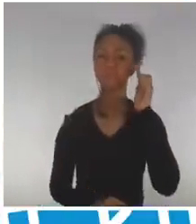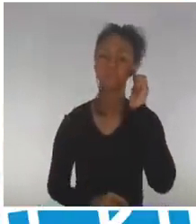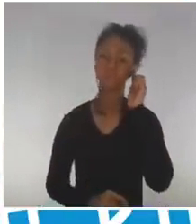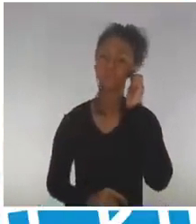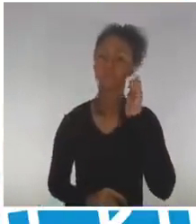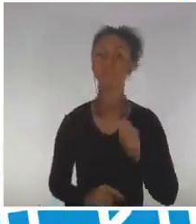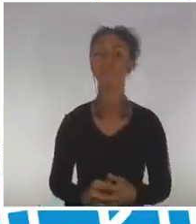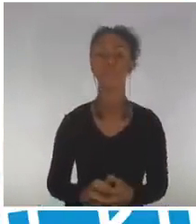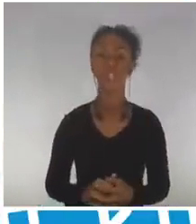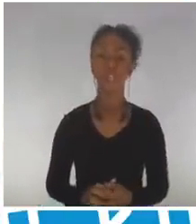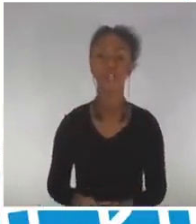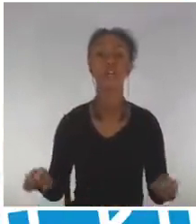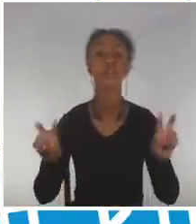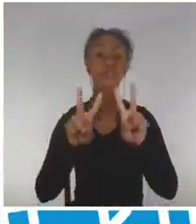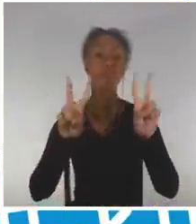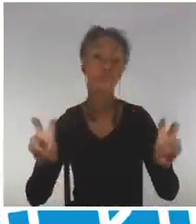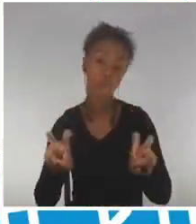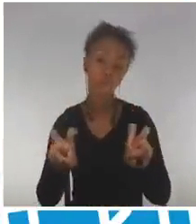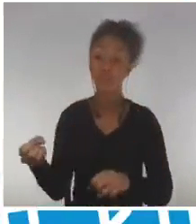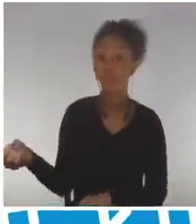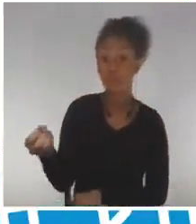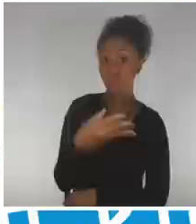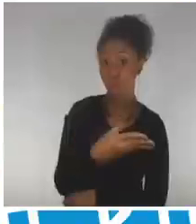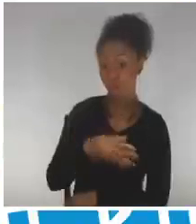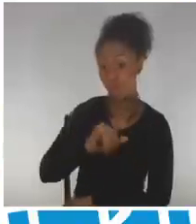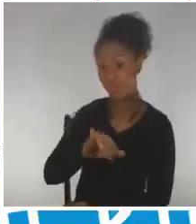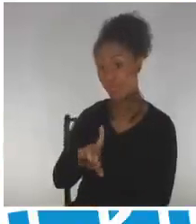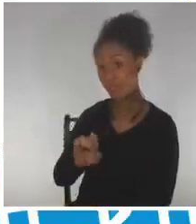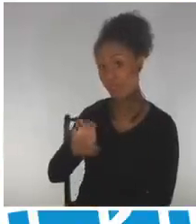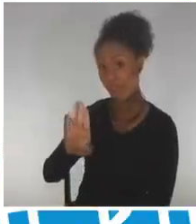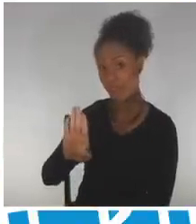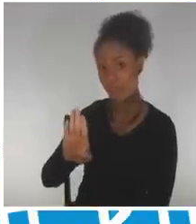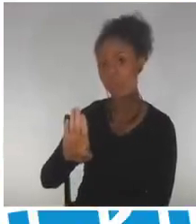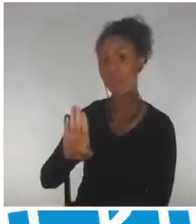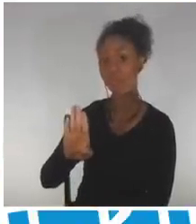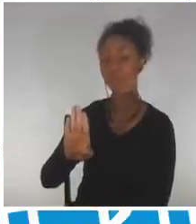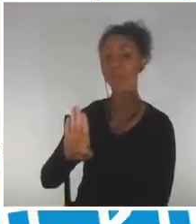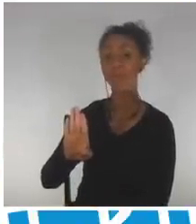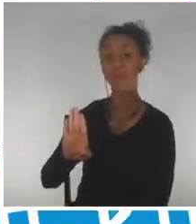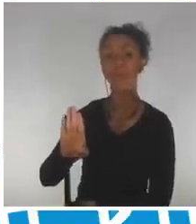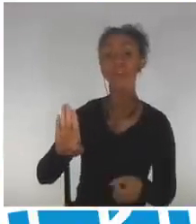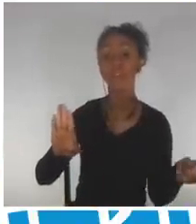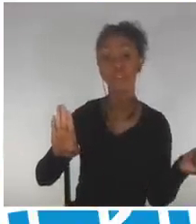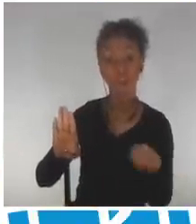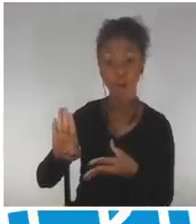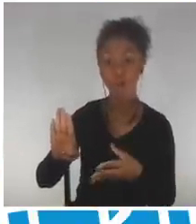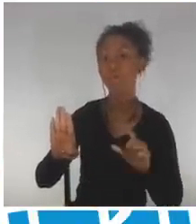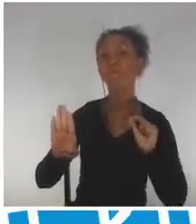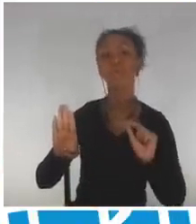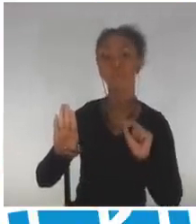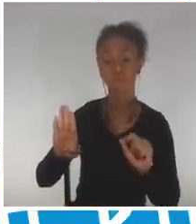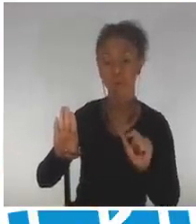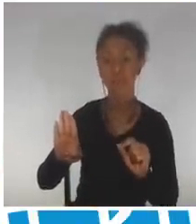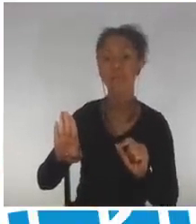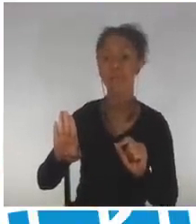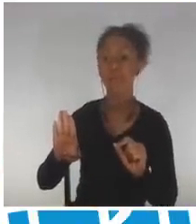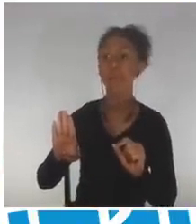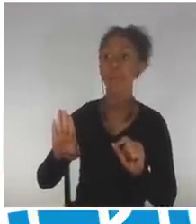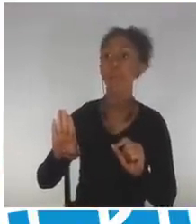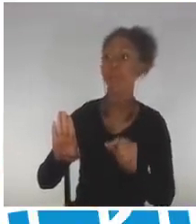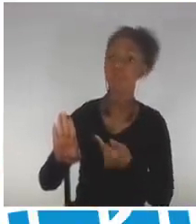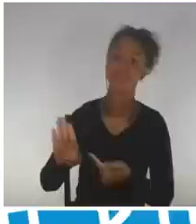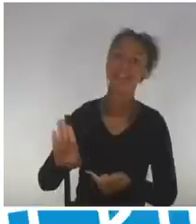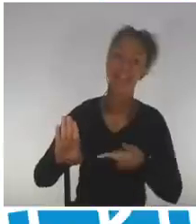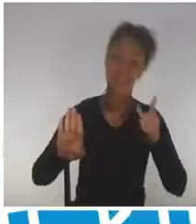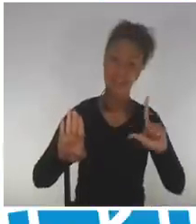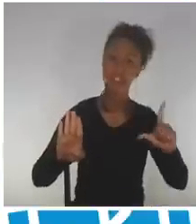criação de um novo IDEB, né, um novo IDEB que dê um passo além do modelo do IDEB existente, que considera